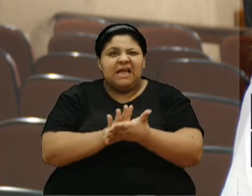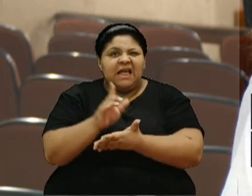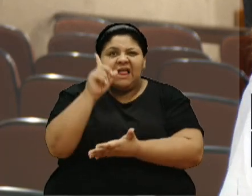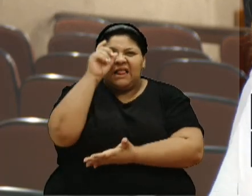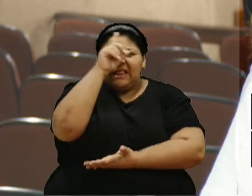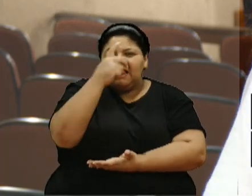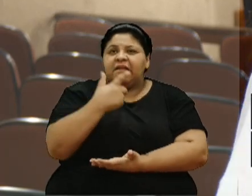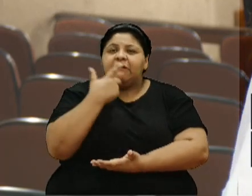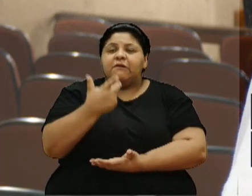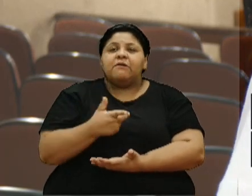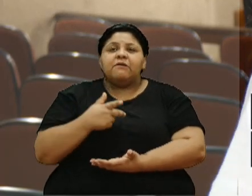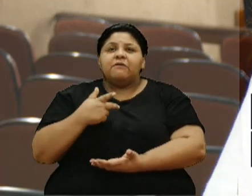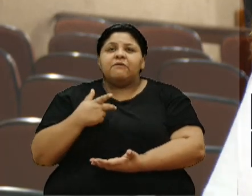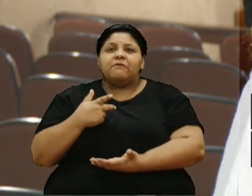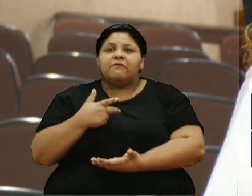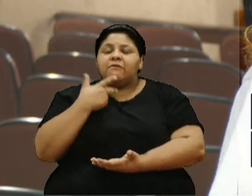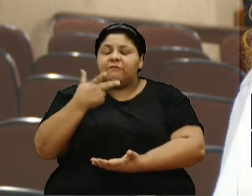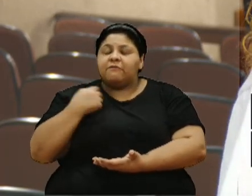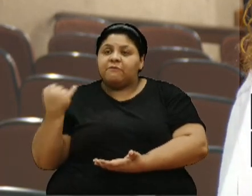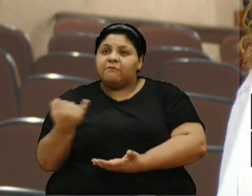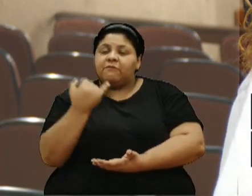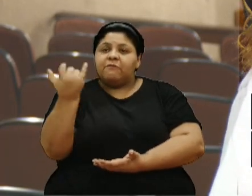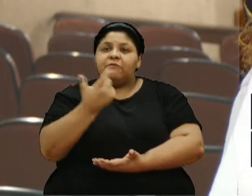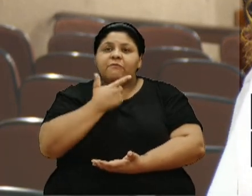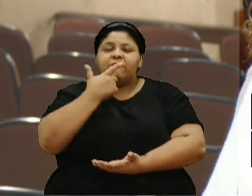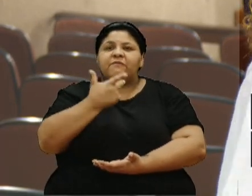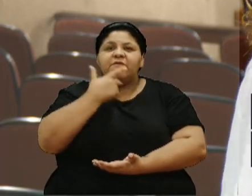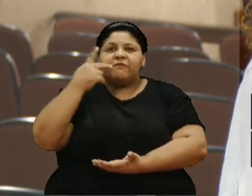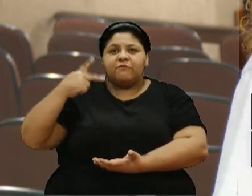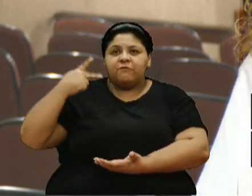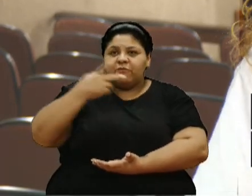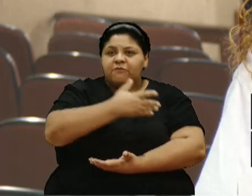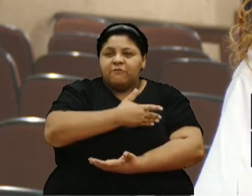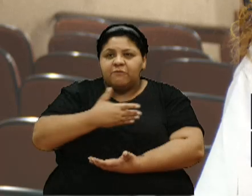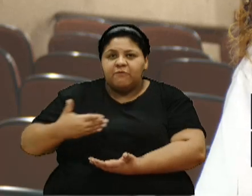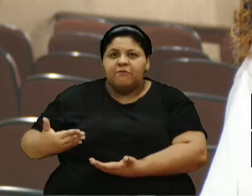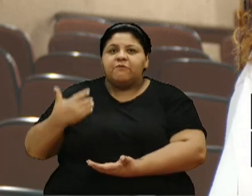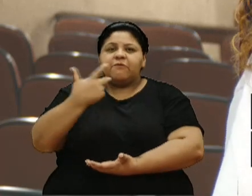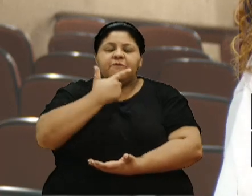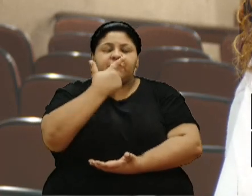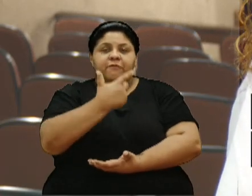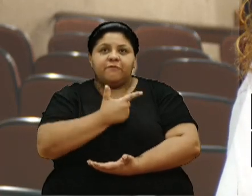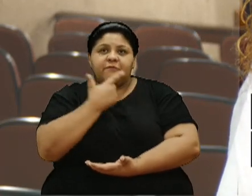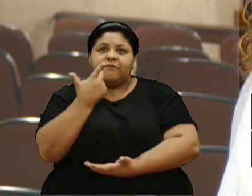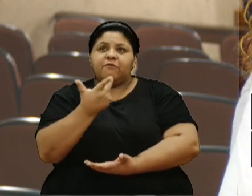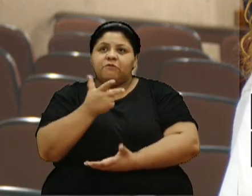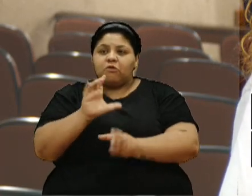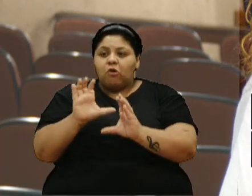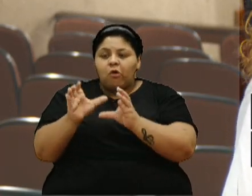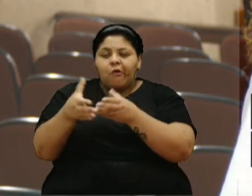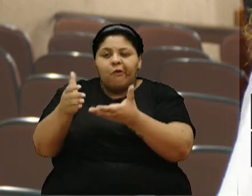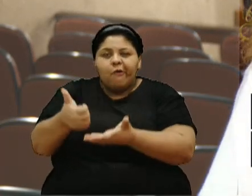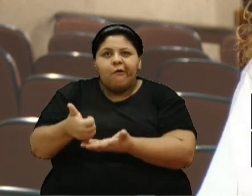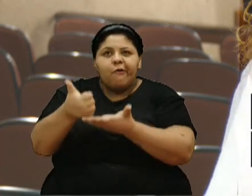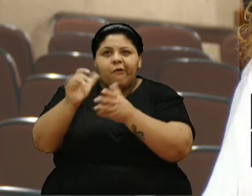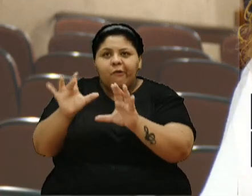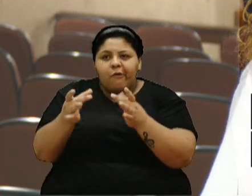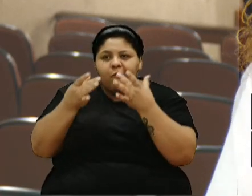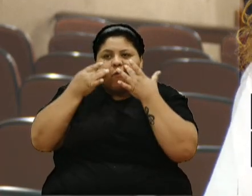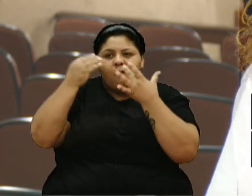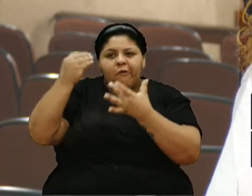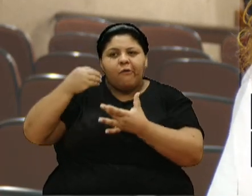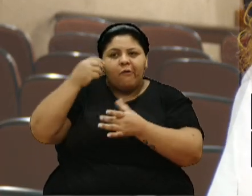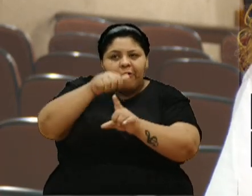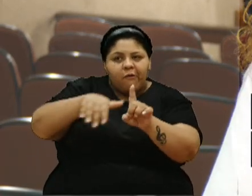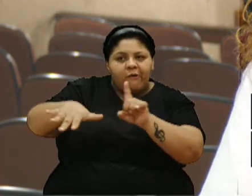da importância de reforçarmos as políticas públicas, de reforçarmos a rede de atenção psicossocial, para cada vez